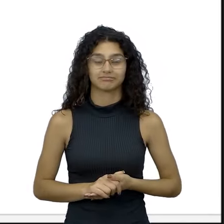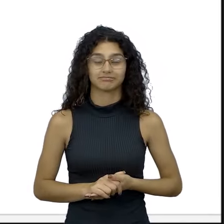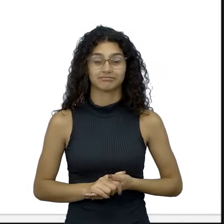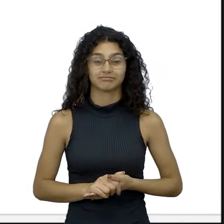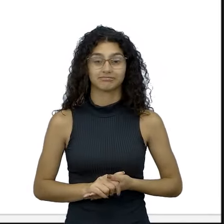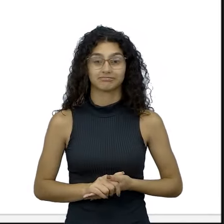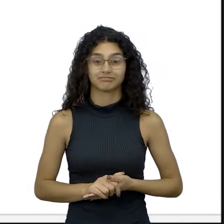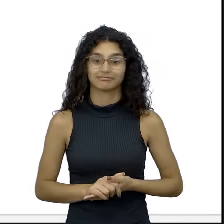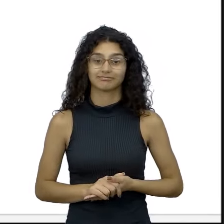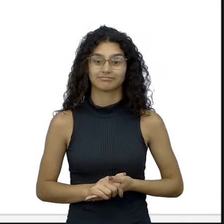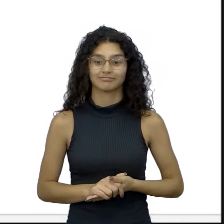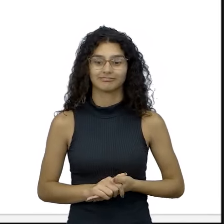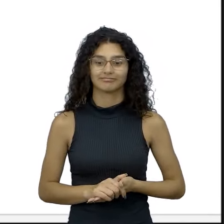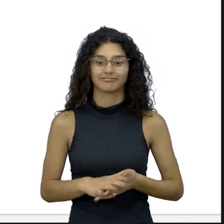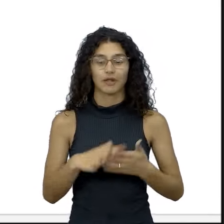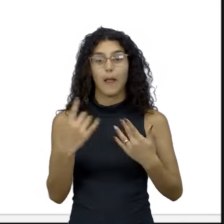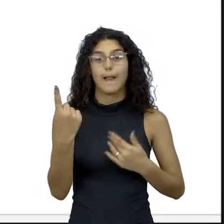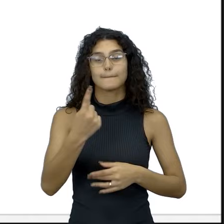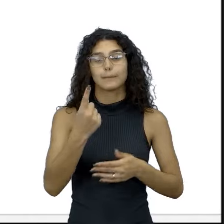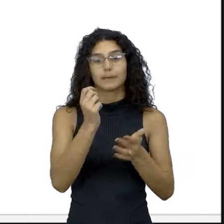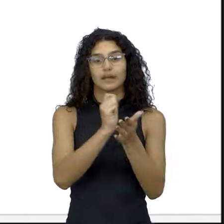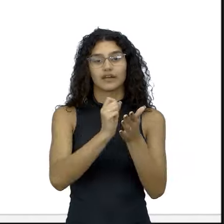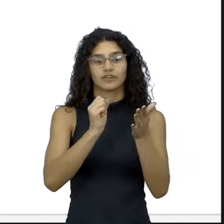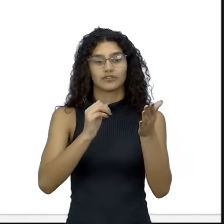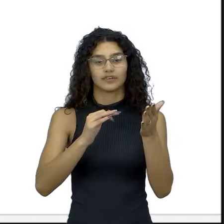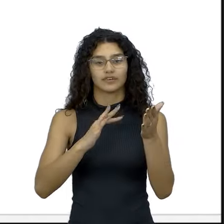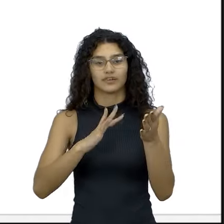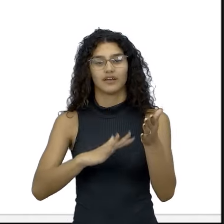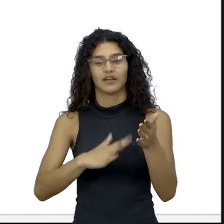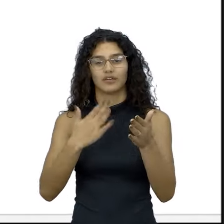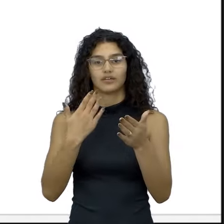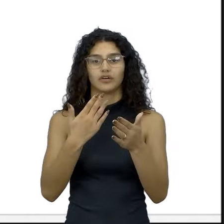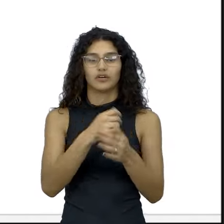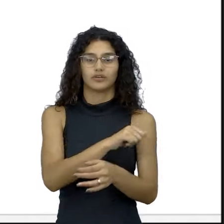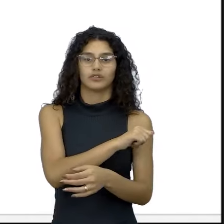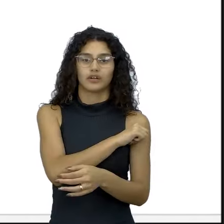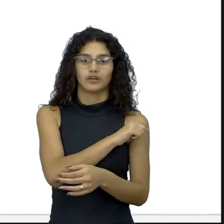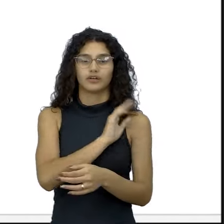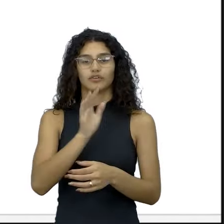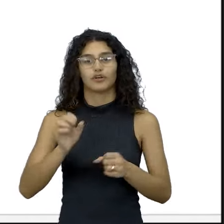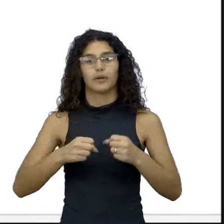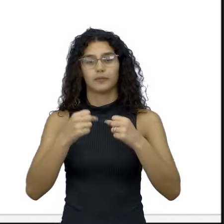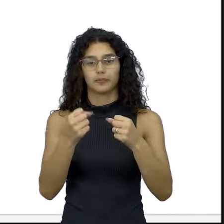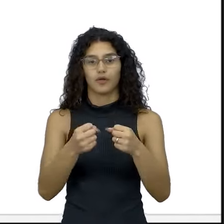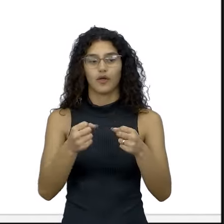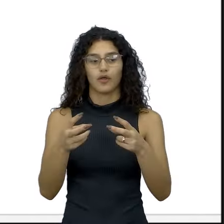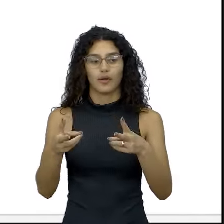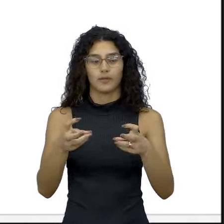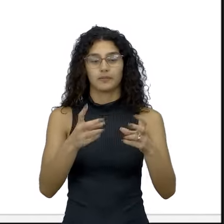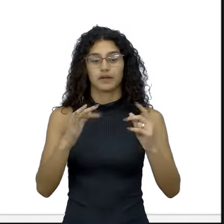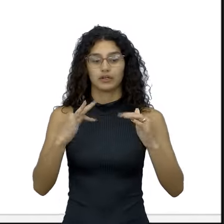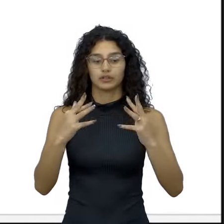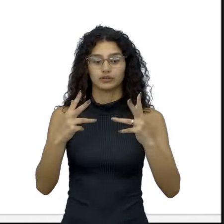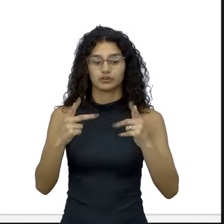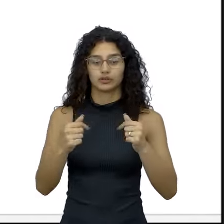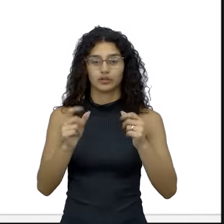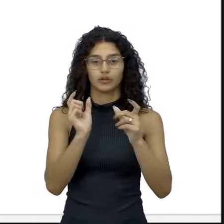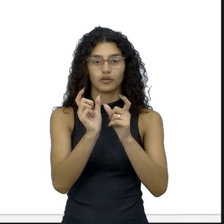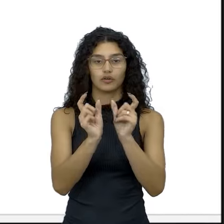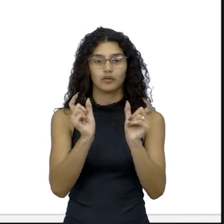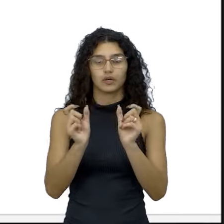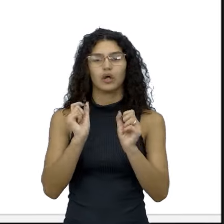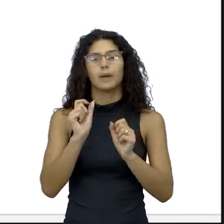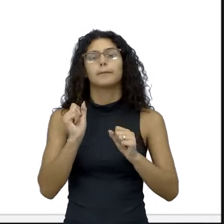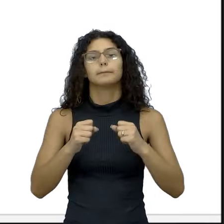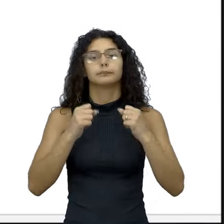Notem, então, que nessa primeira atividade, os estudantes já poderão perceber que todos os verbetes, o que a gente